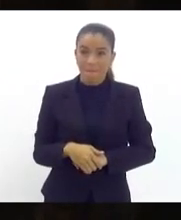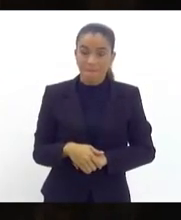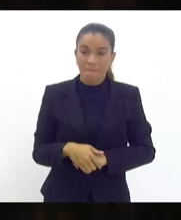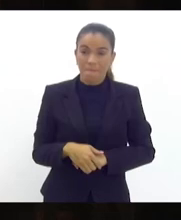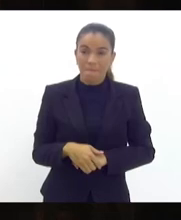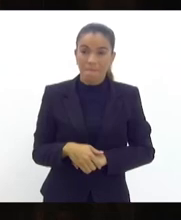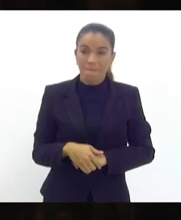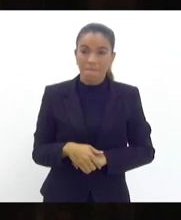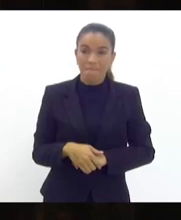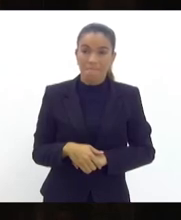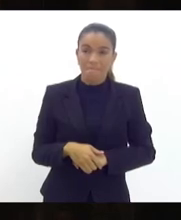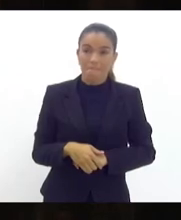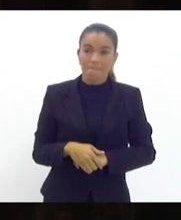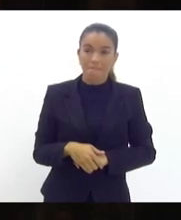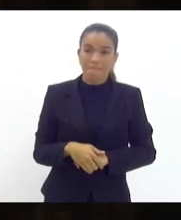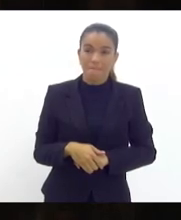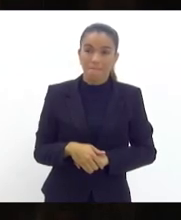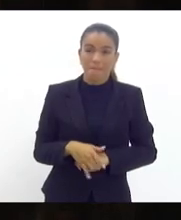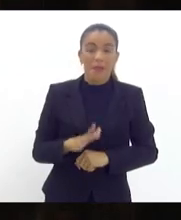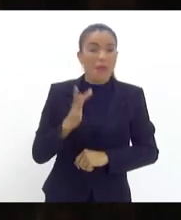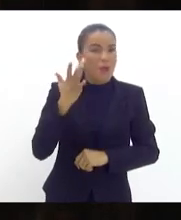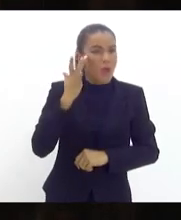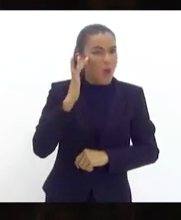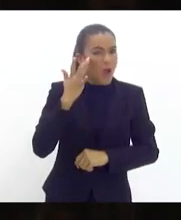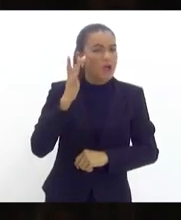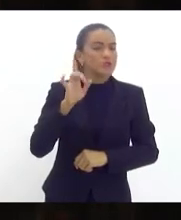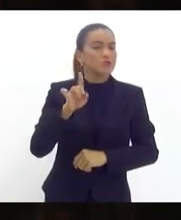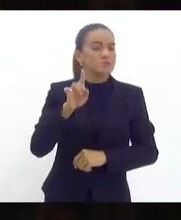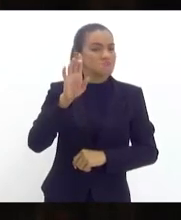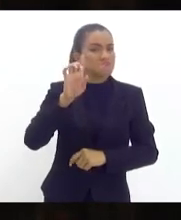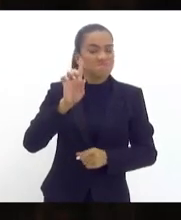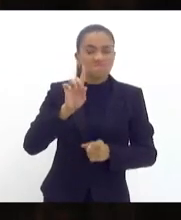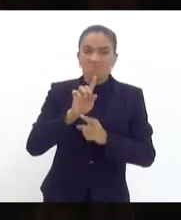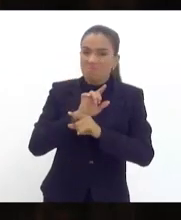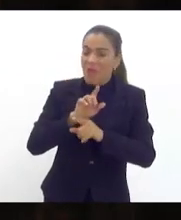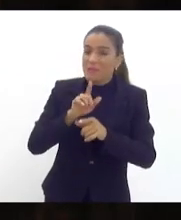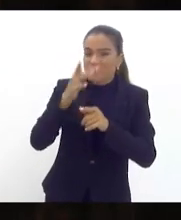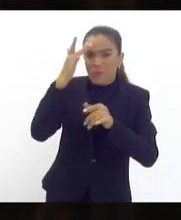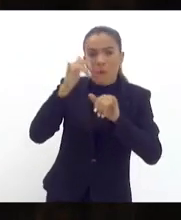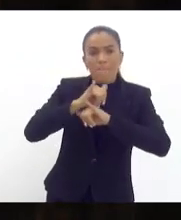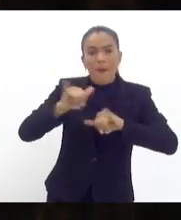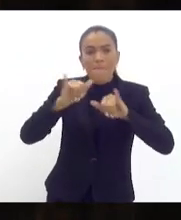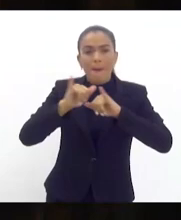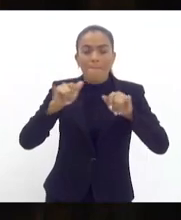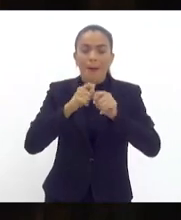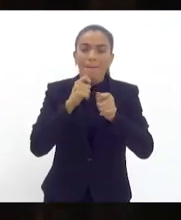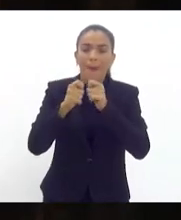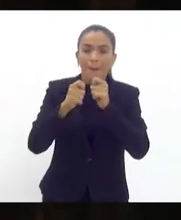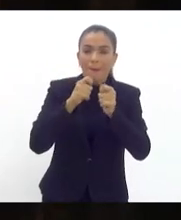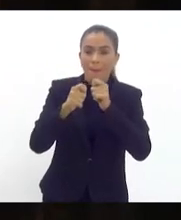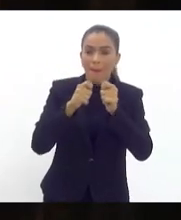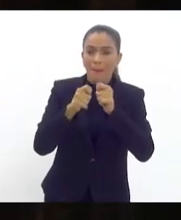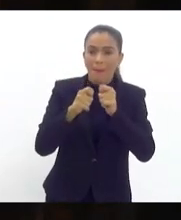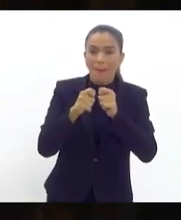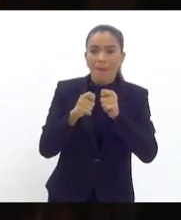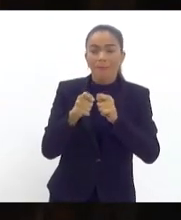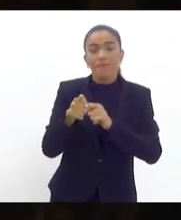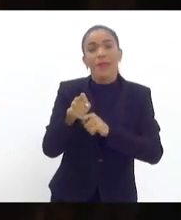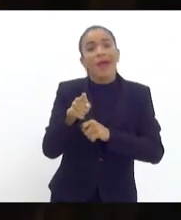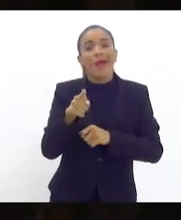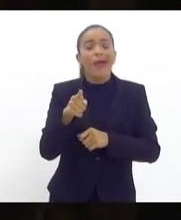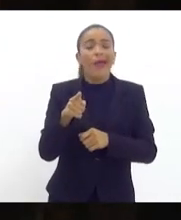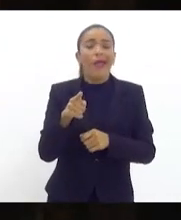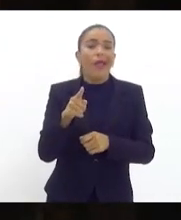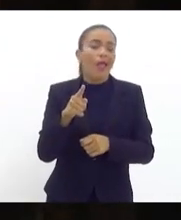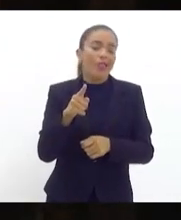não não necessariamente eu acho que pelo contrário as pessoas noticiam a fraude é quase um crime de notificação